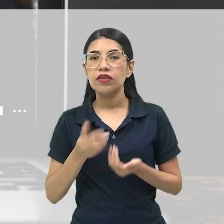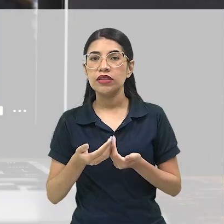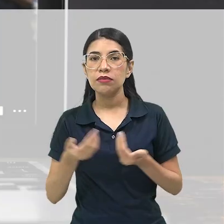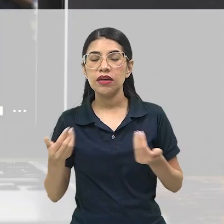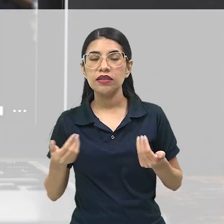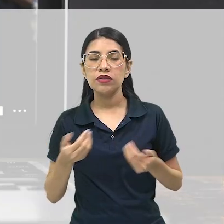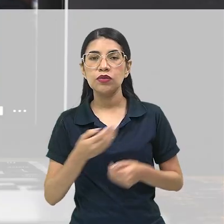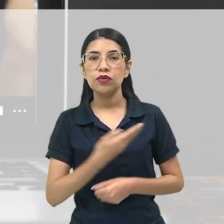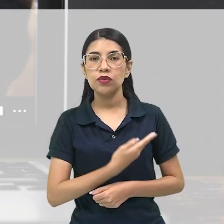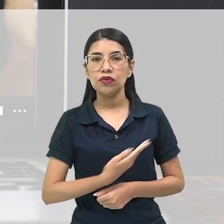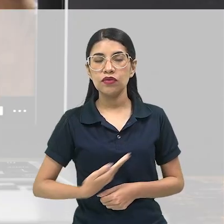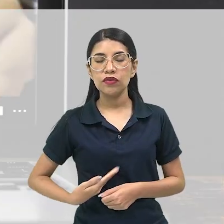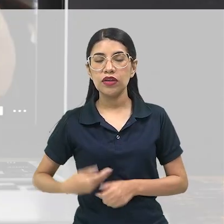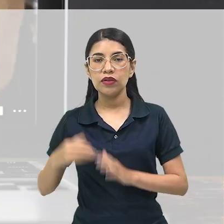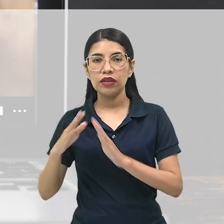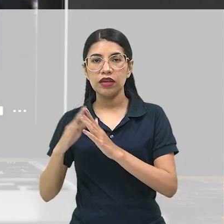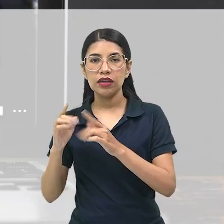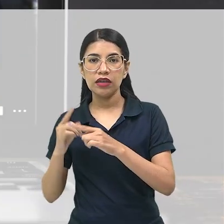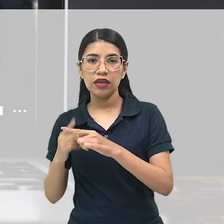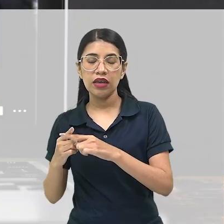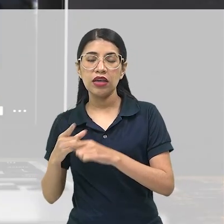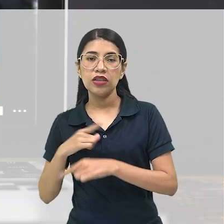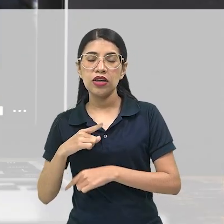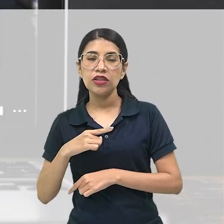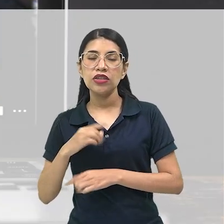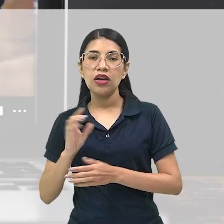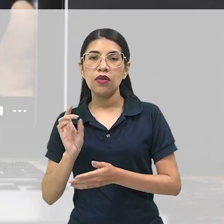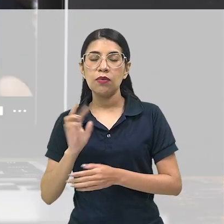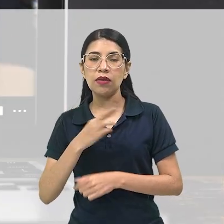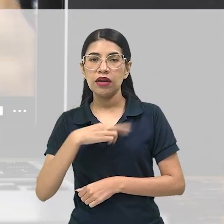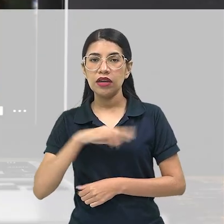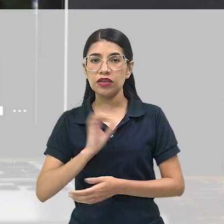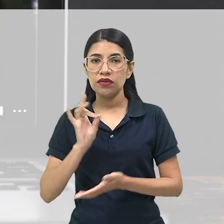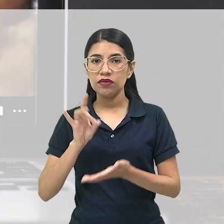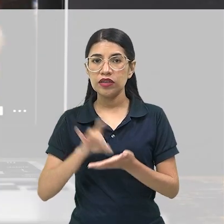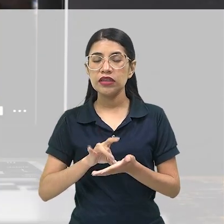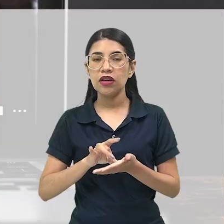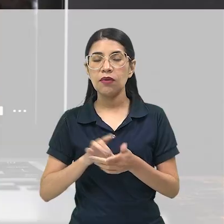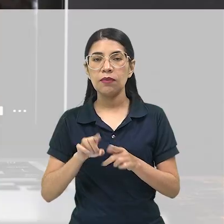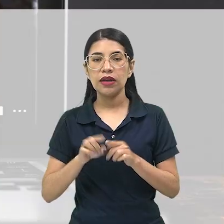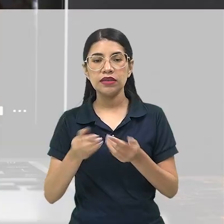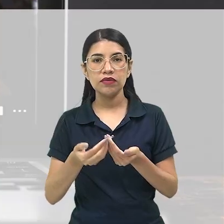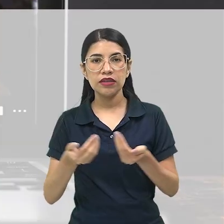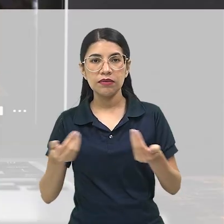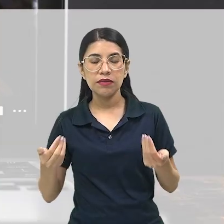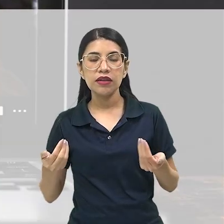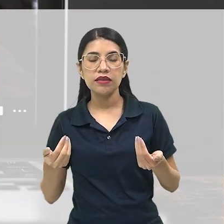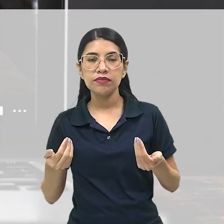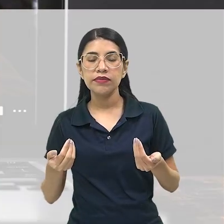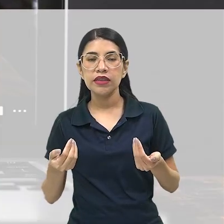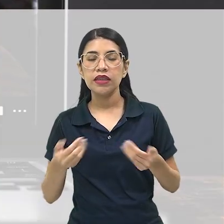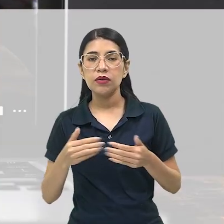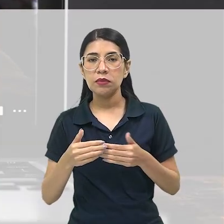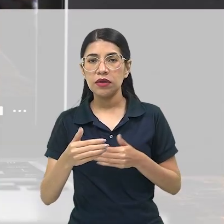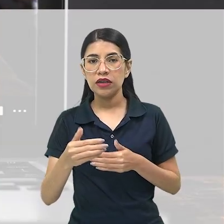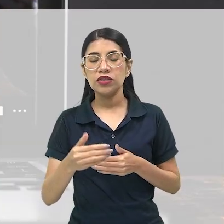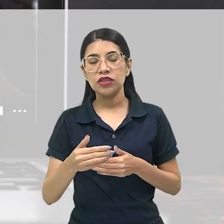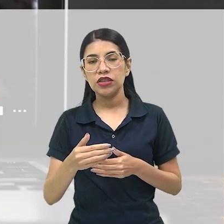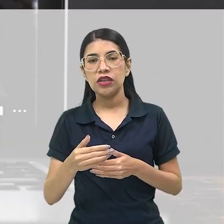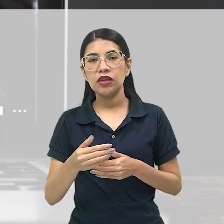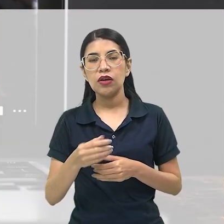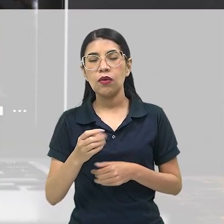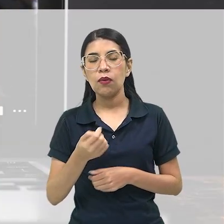Estado e Igreja. Ou seja, o Brasil tinha uma religião oficial e ela deixa de ter. E aí, a partir de então, desses